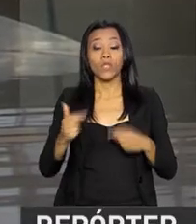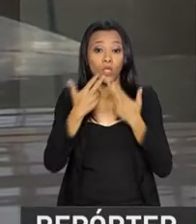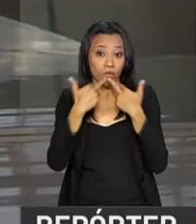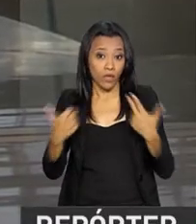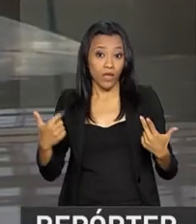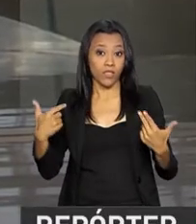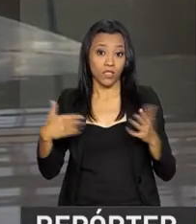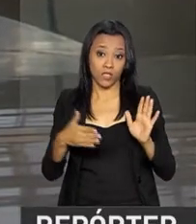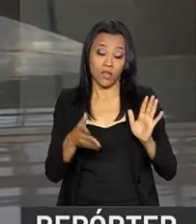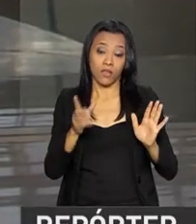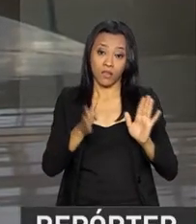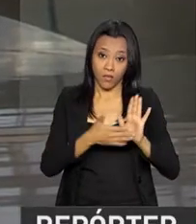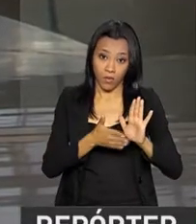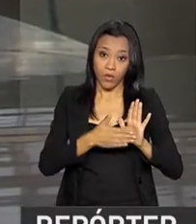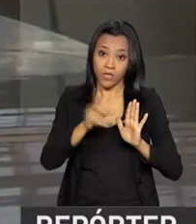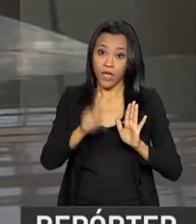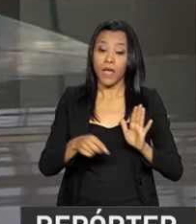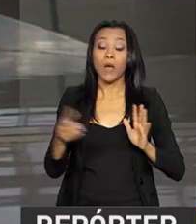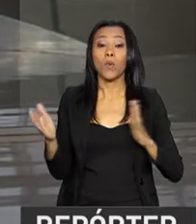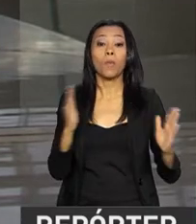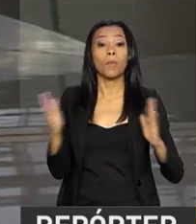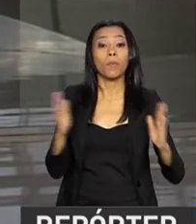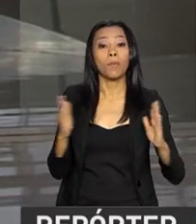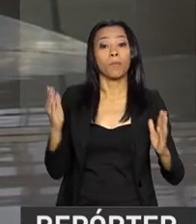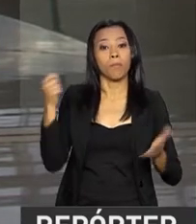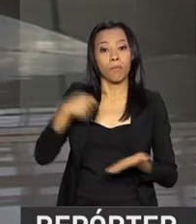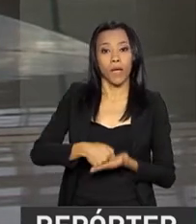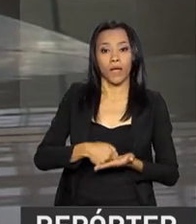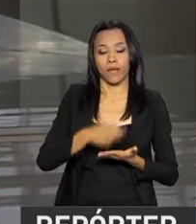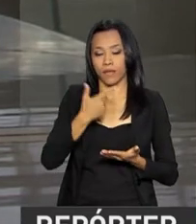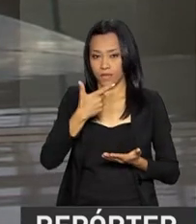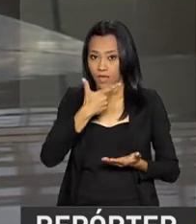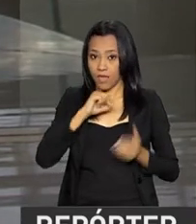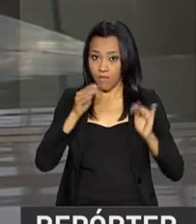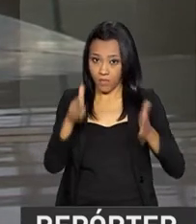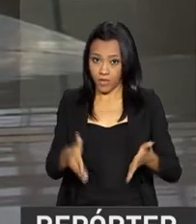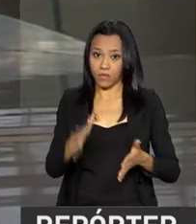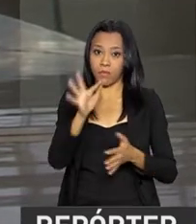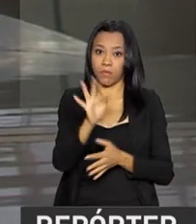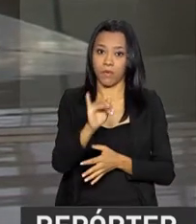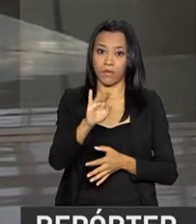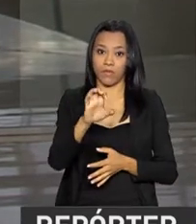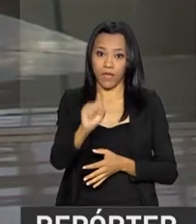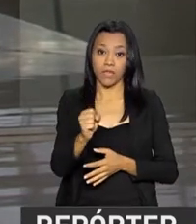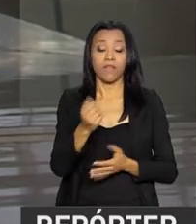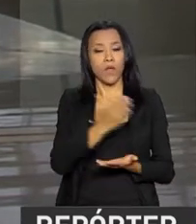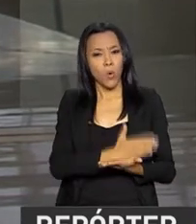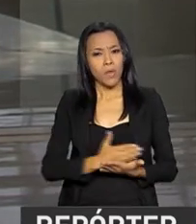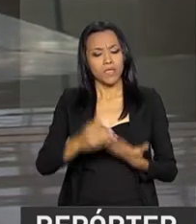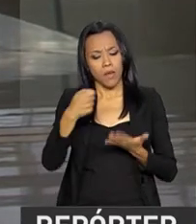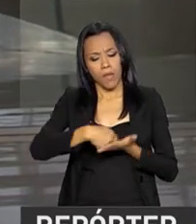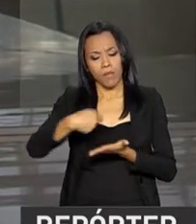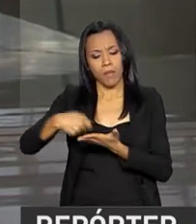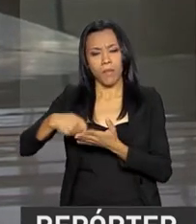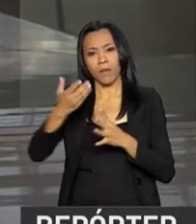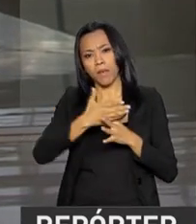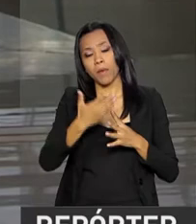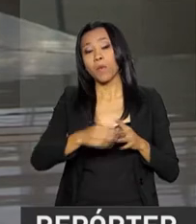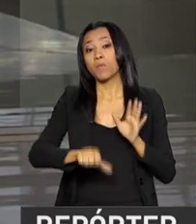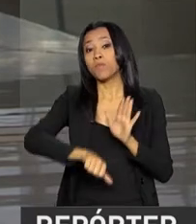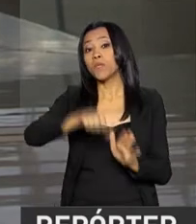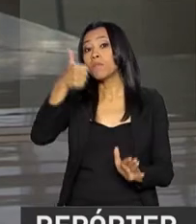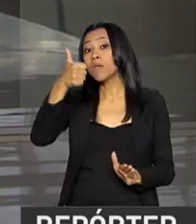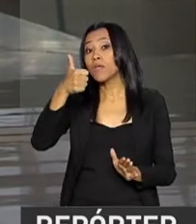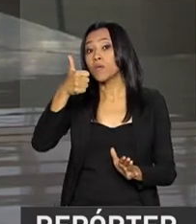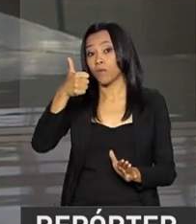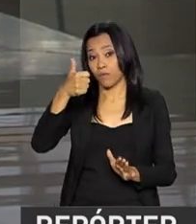quanto ao prazo para começar a pagar o estudante que participar do fies vai começar a pagar as prestações a partir do primeiro mês depois da